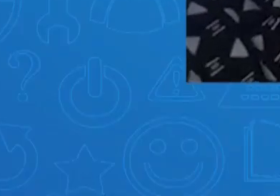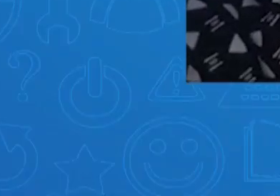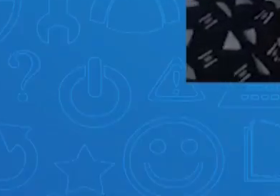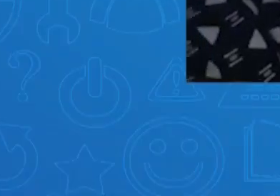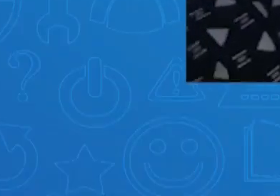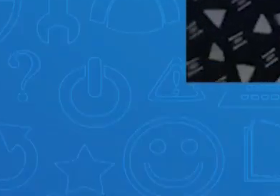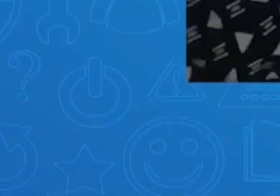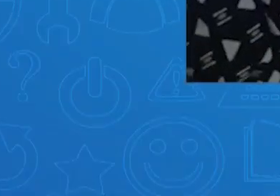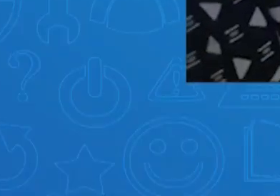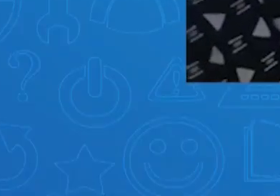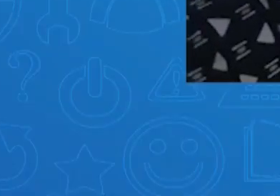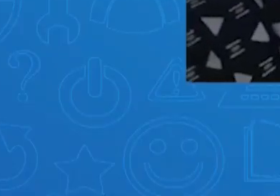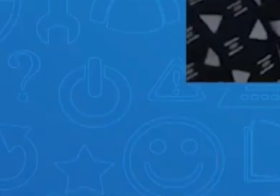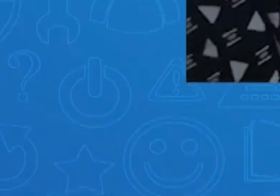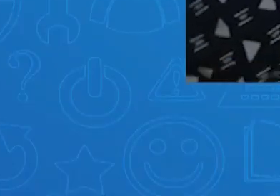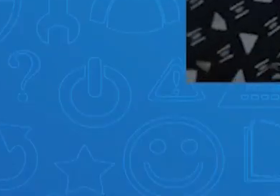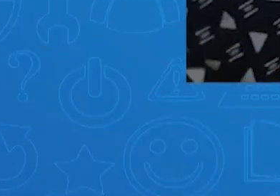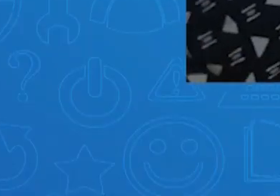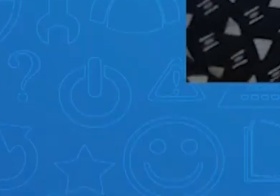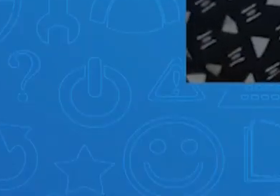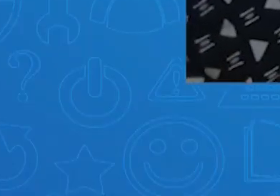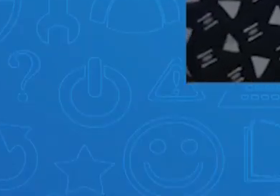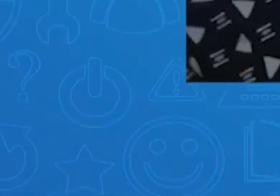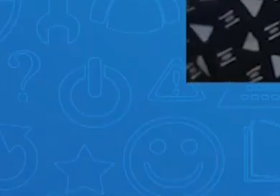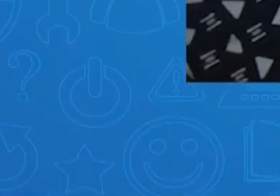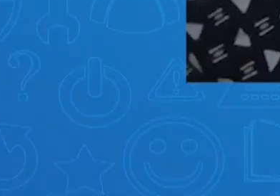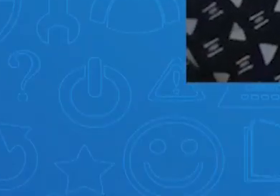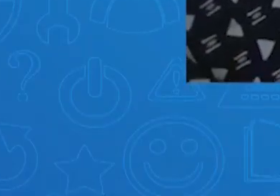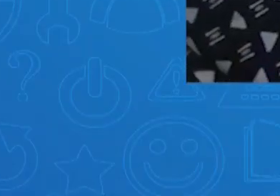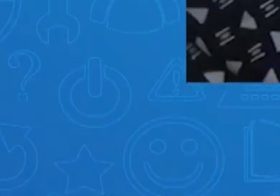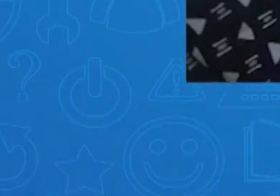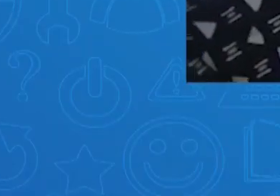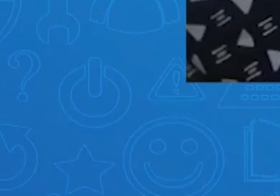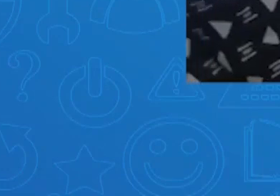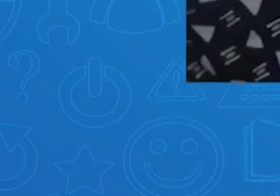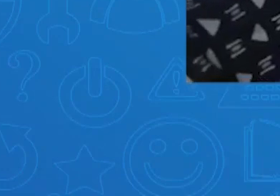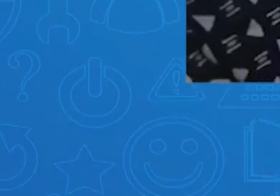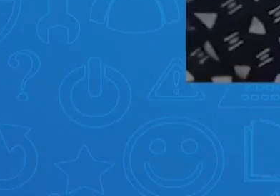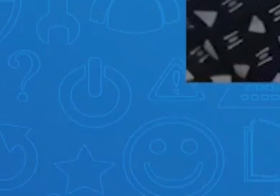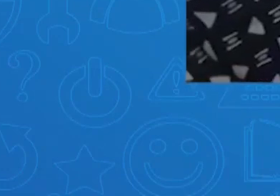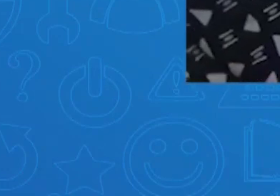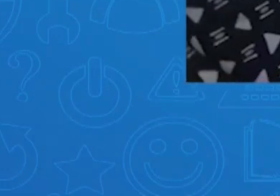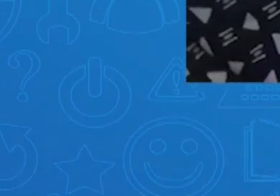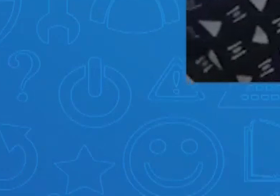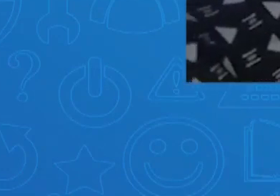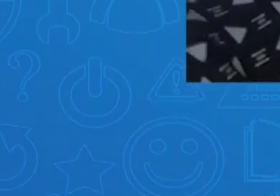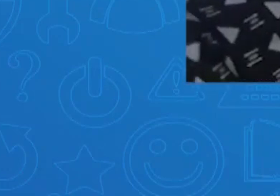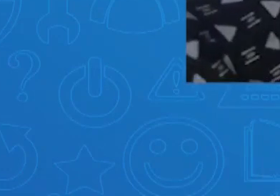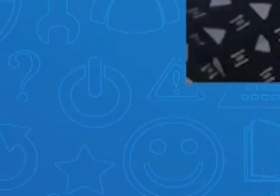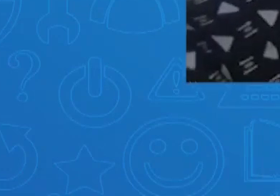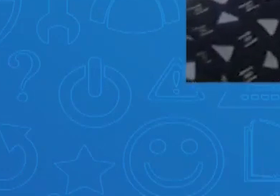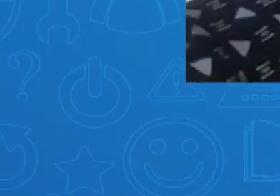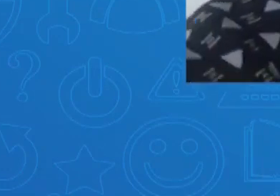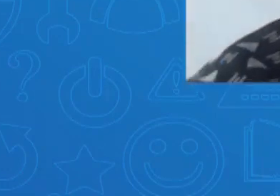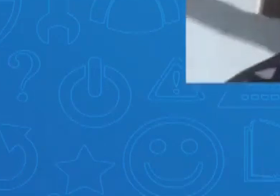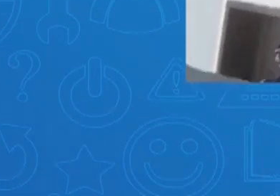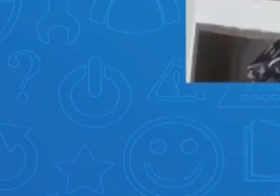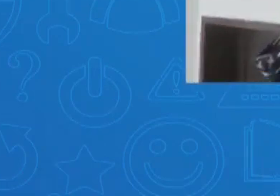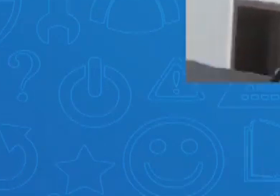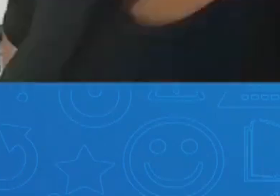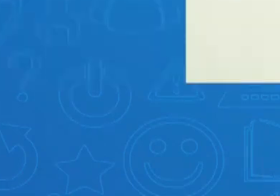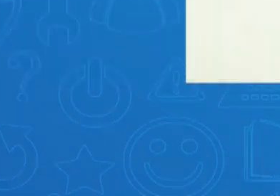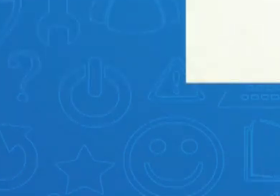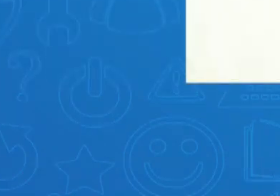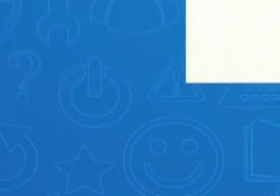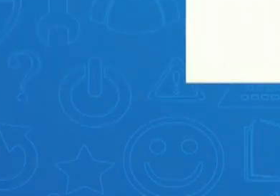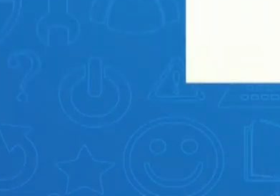Boa tarde, meu povo. É verdade que a Titela vai voltar? Todos nós estamos com saudade dela. O programa não é o mesmo sem